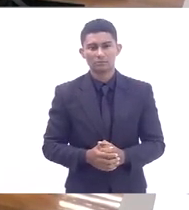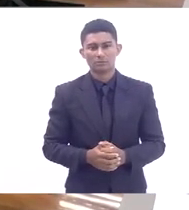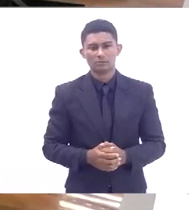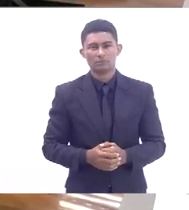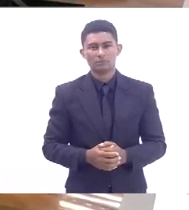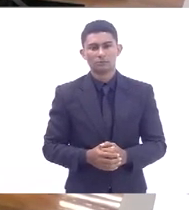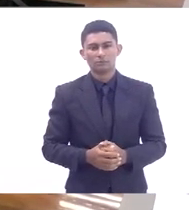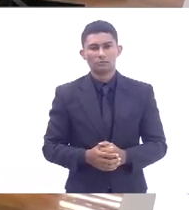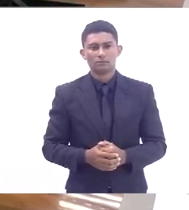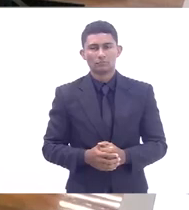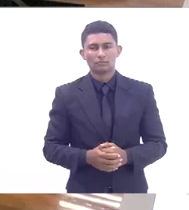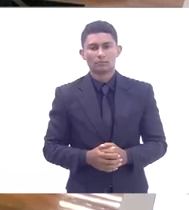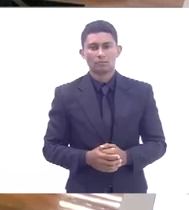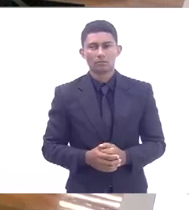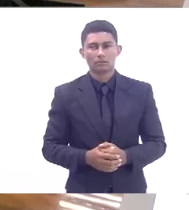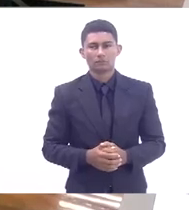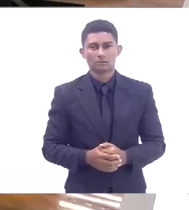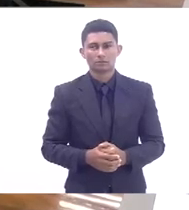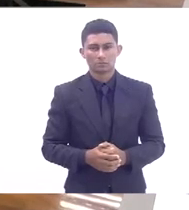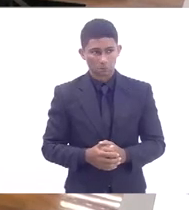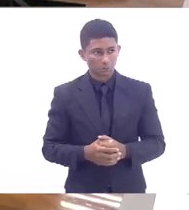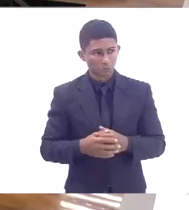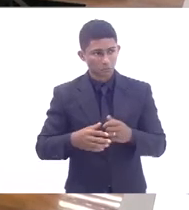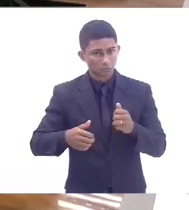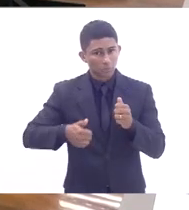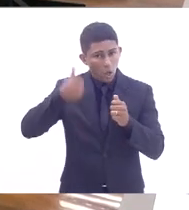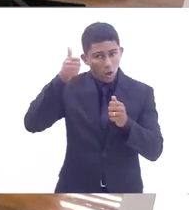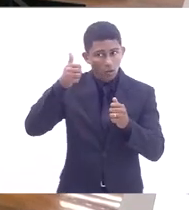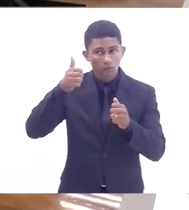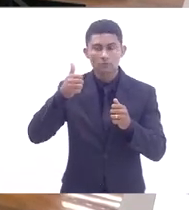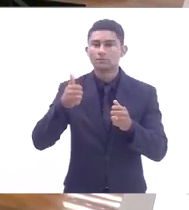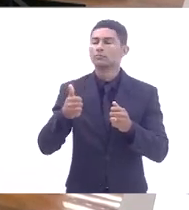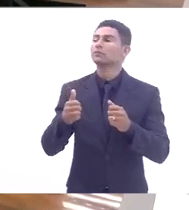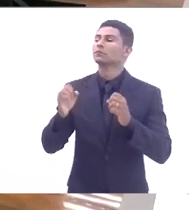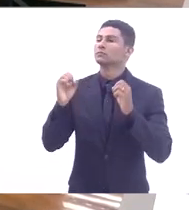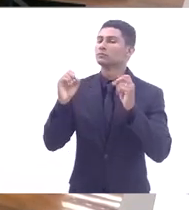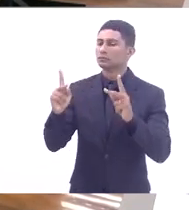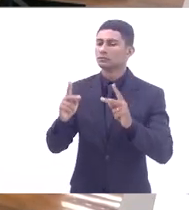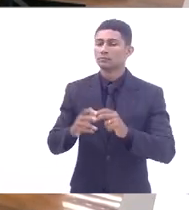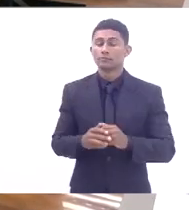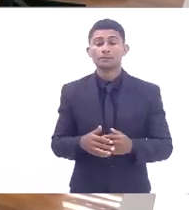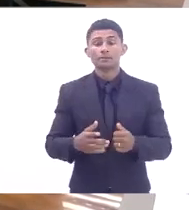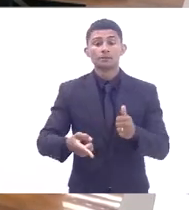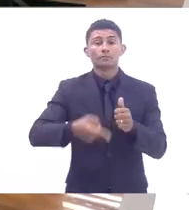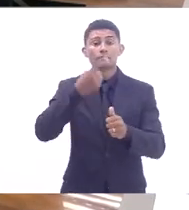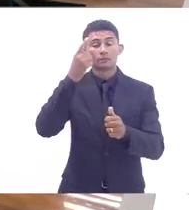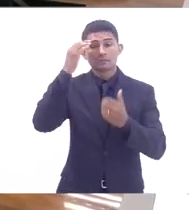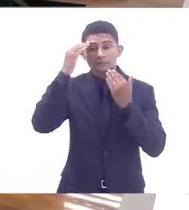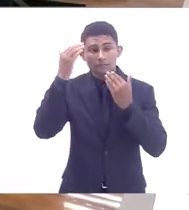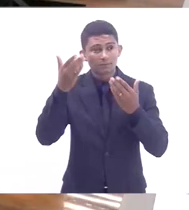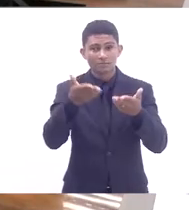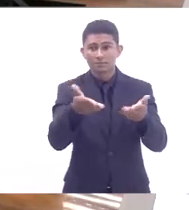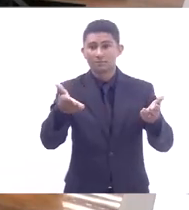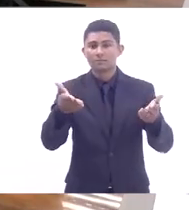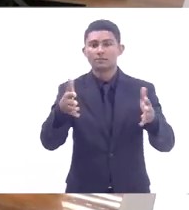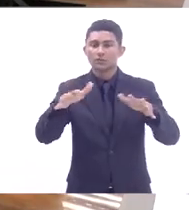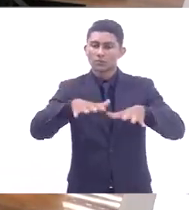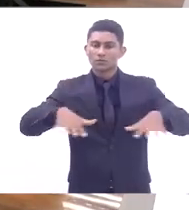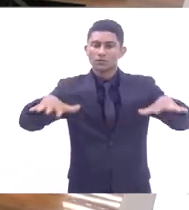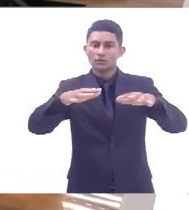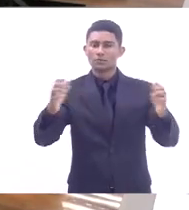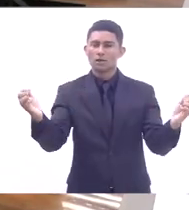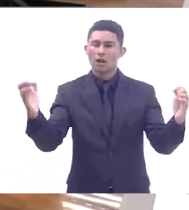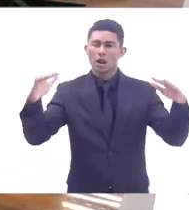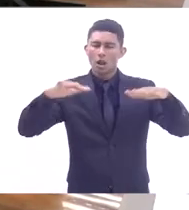a beleza agora tá melhor tá melhor beleza bom primeiro agradecer a todos e todas aqui para sempre